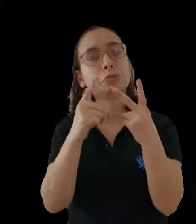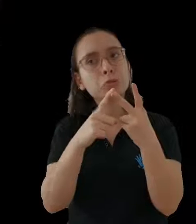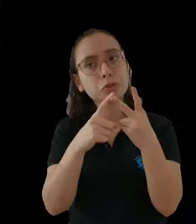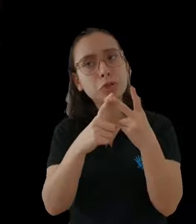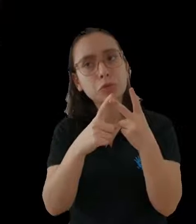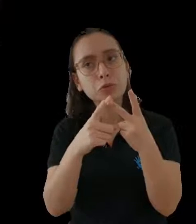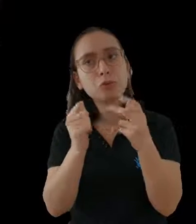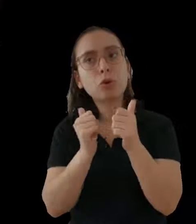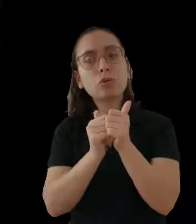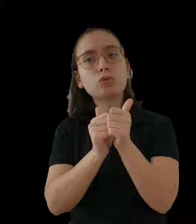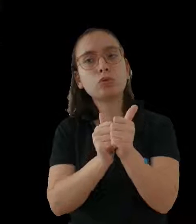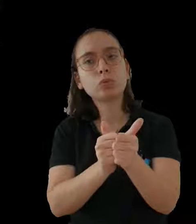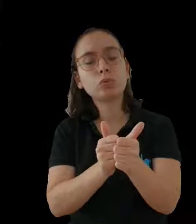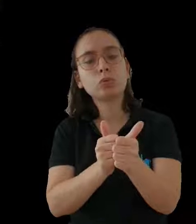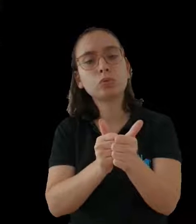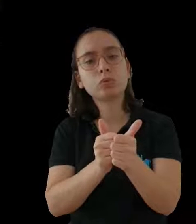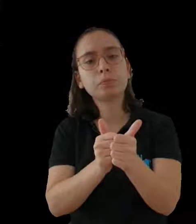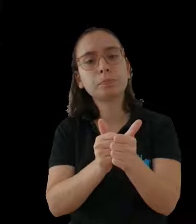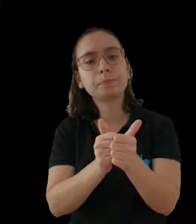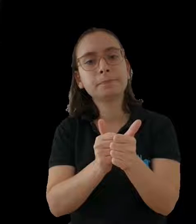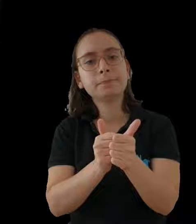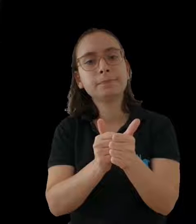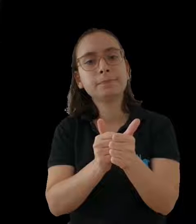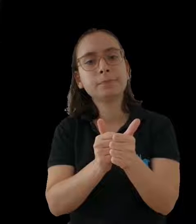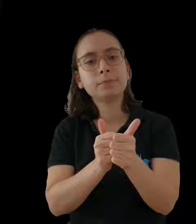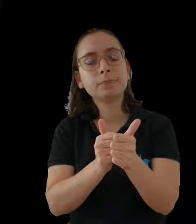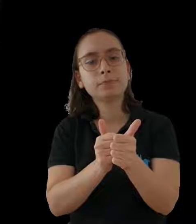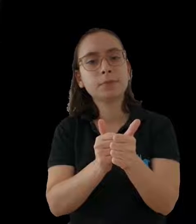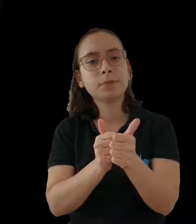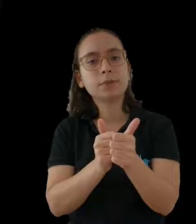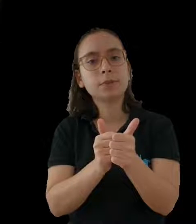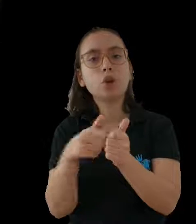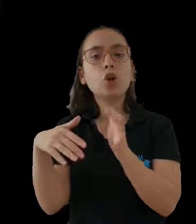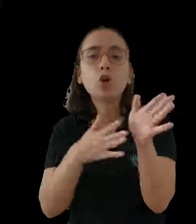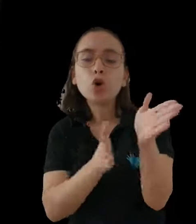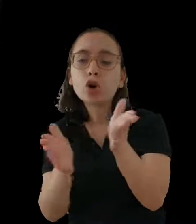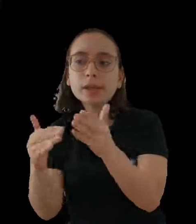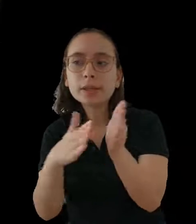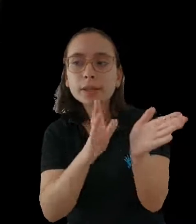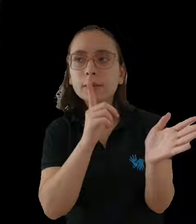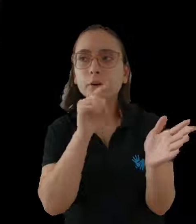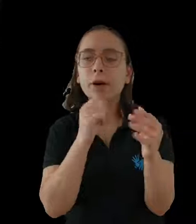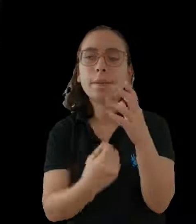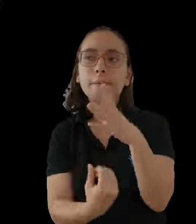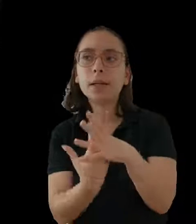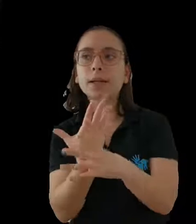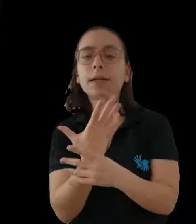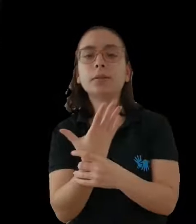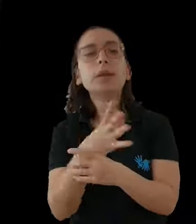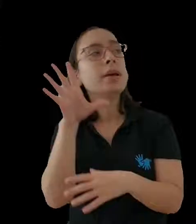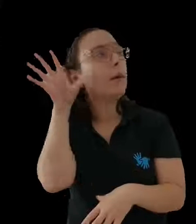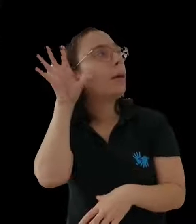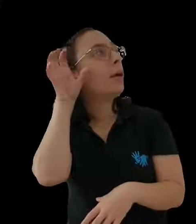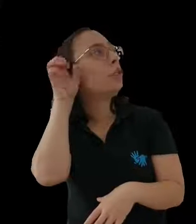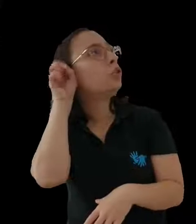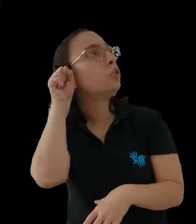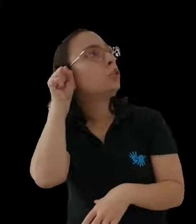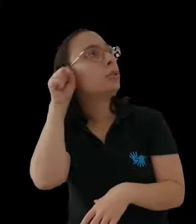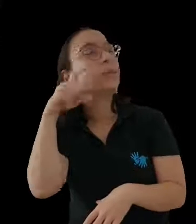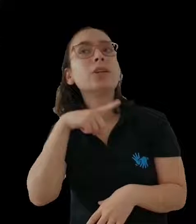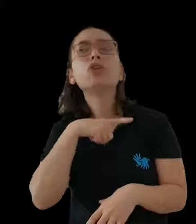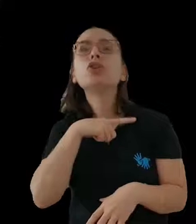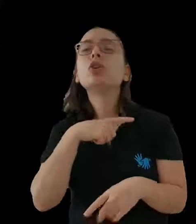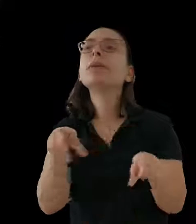foi o segundo que foi junto com o pintinho? Hã? O rio. Isso. Aí ele escuta uma